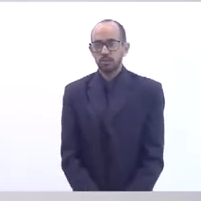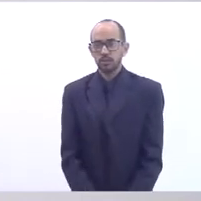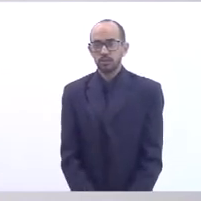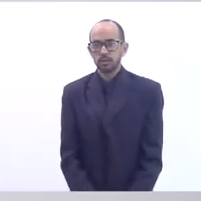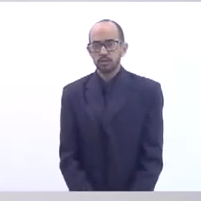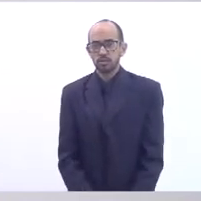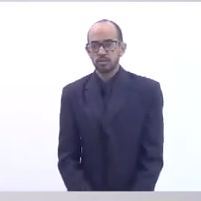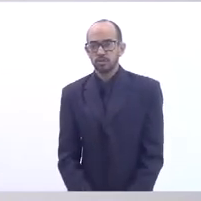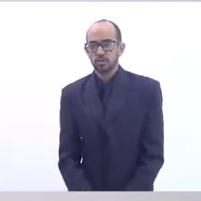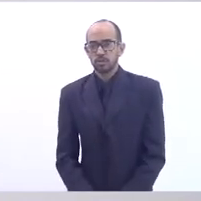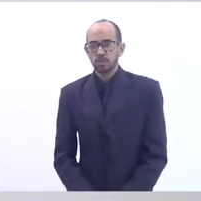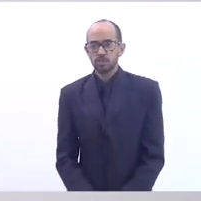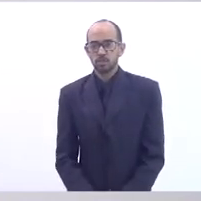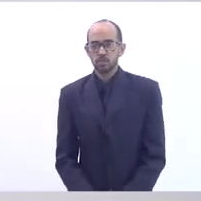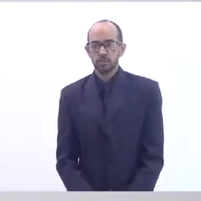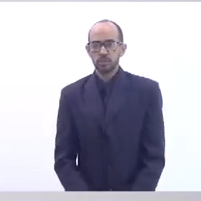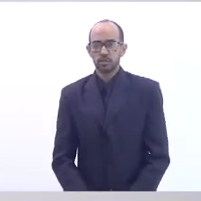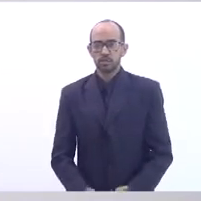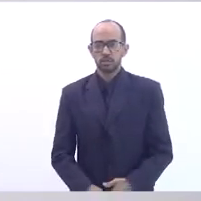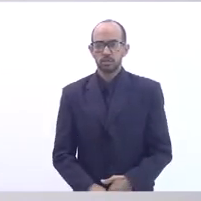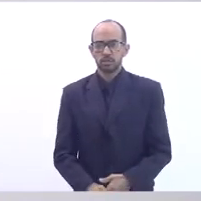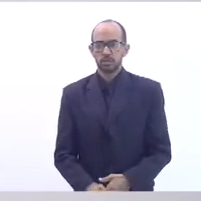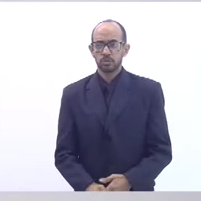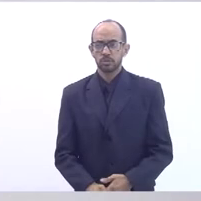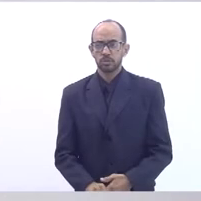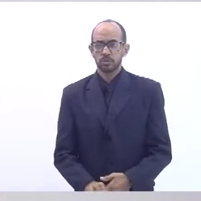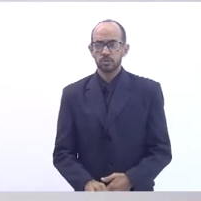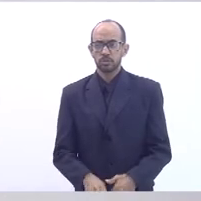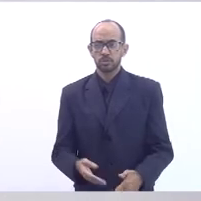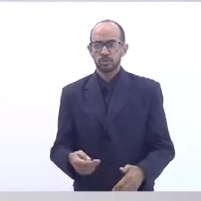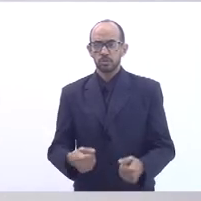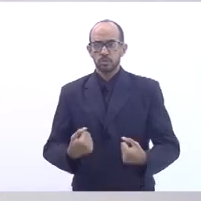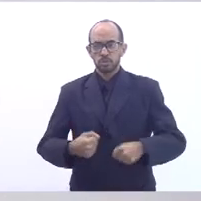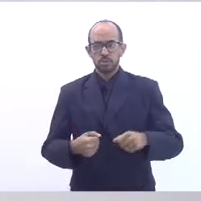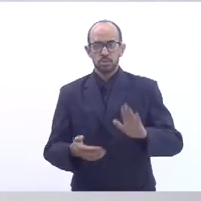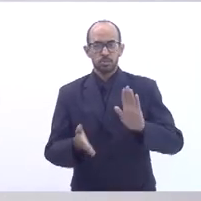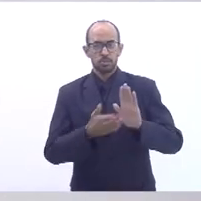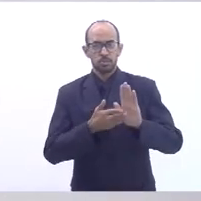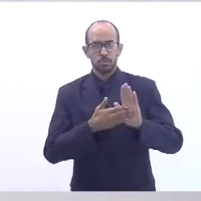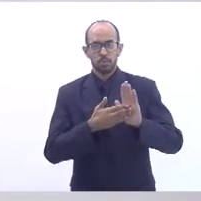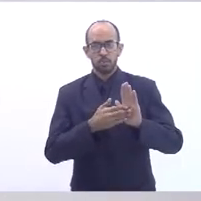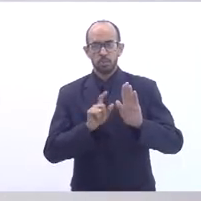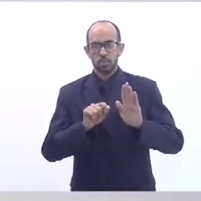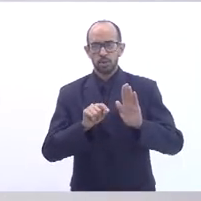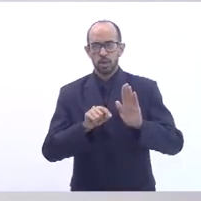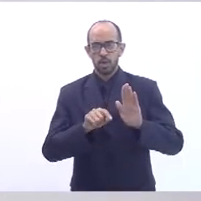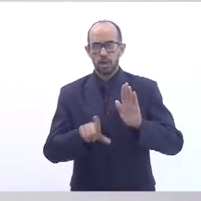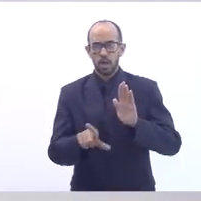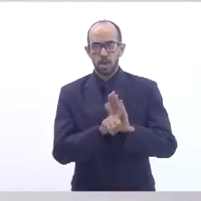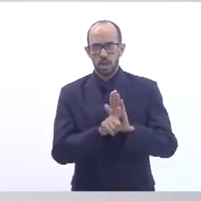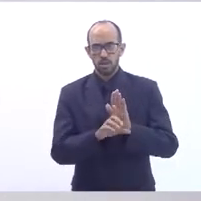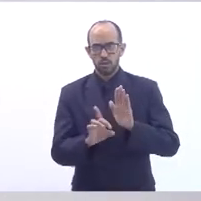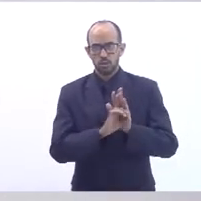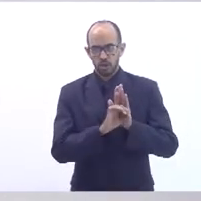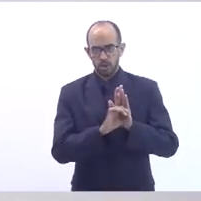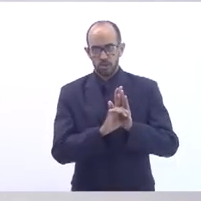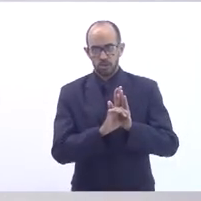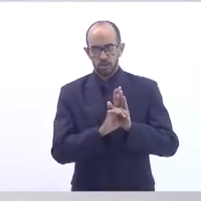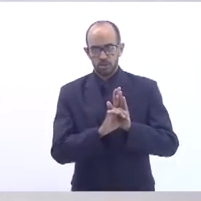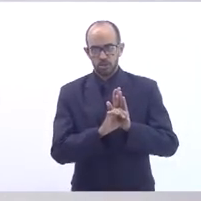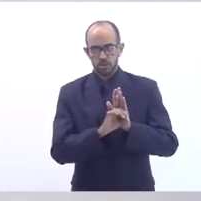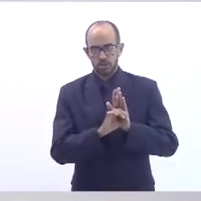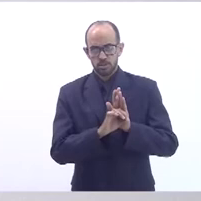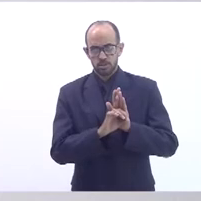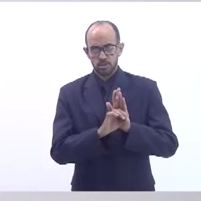Essa é a gente tem que propor o fim da lei de drogas 2006 exatamente